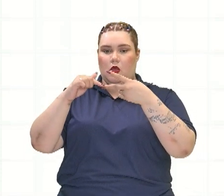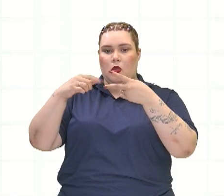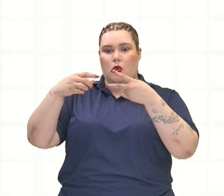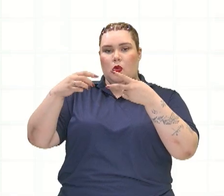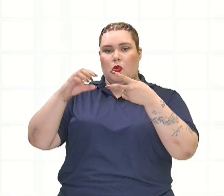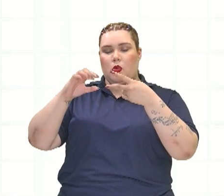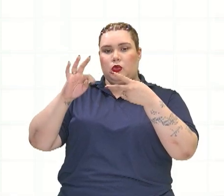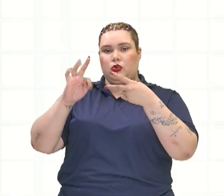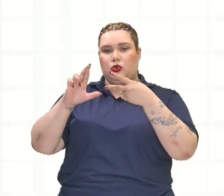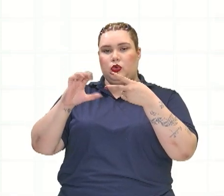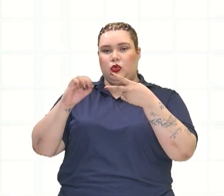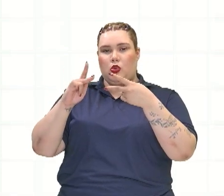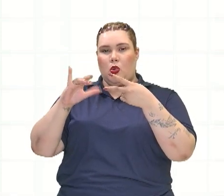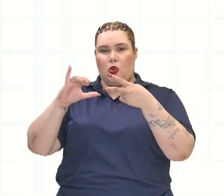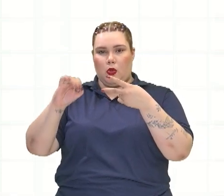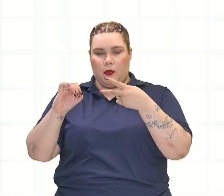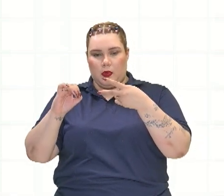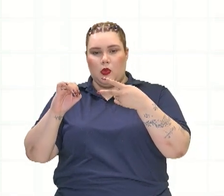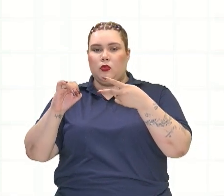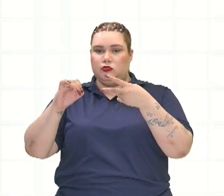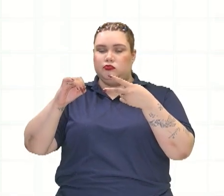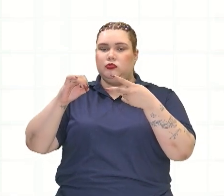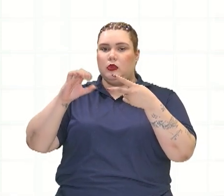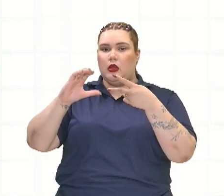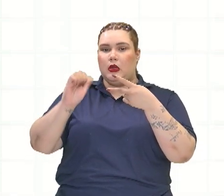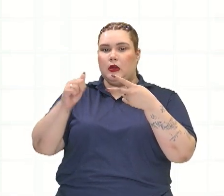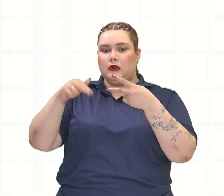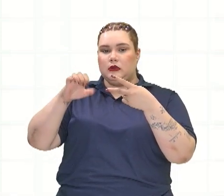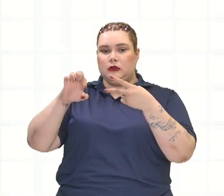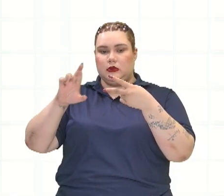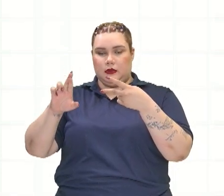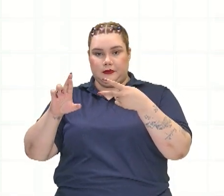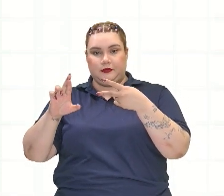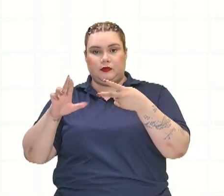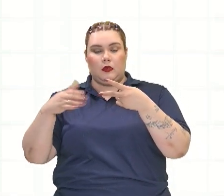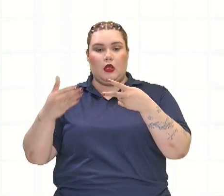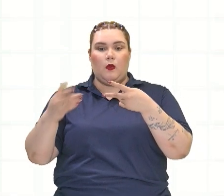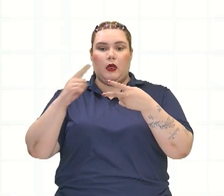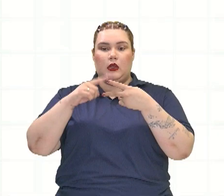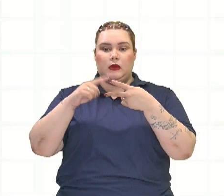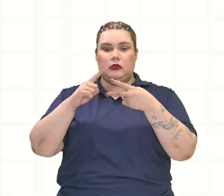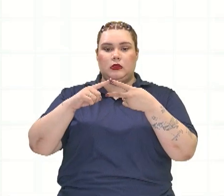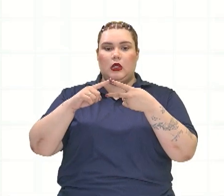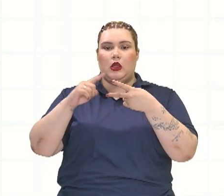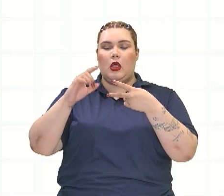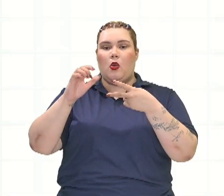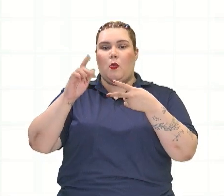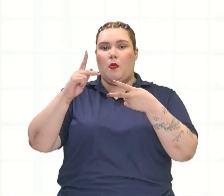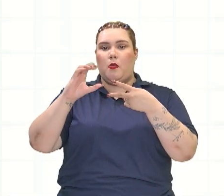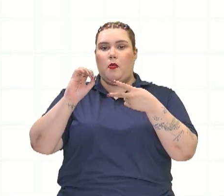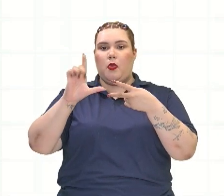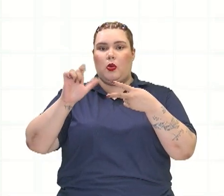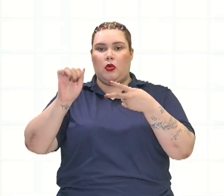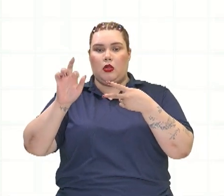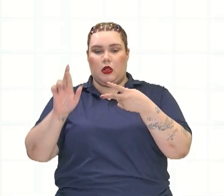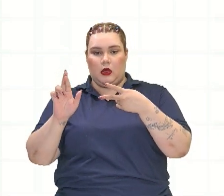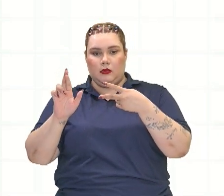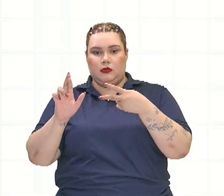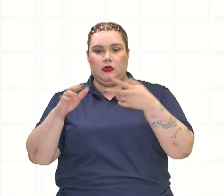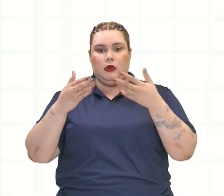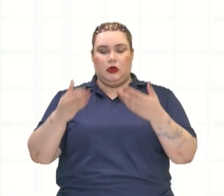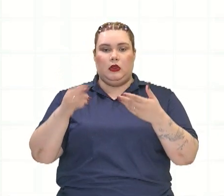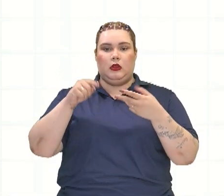o destaque, gente, é que nessa zona tropical norte nós temos as 4 estações do ano